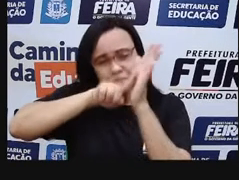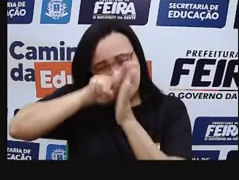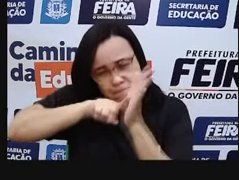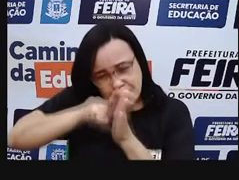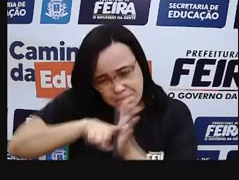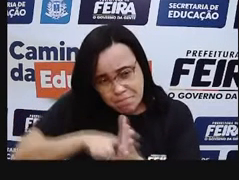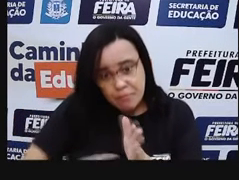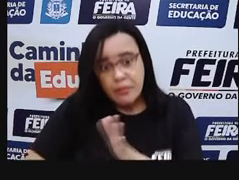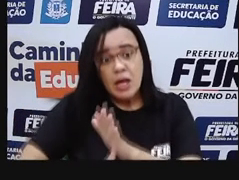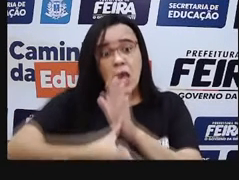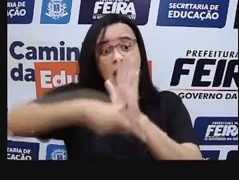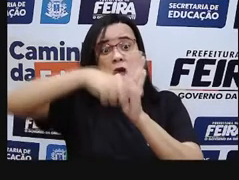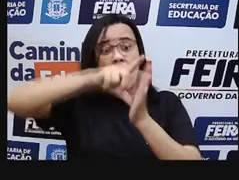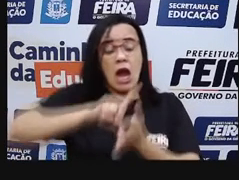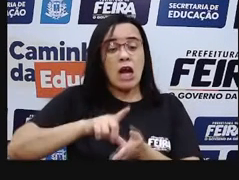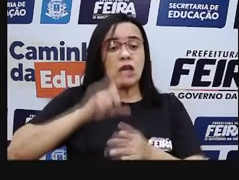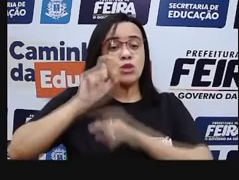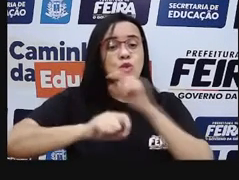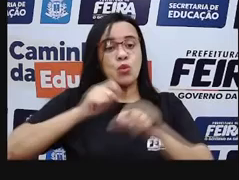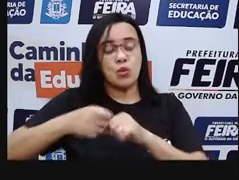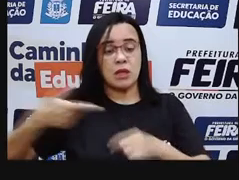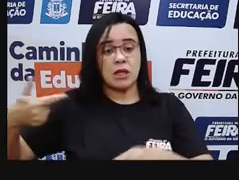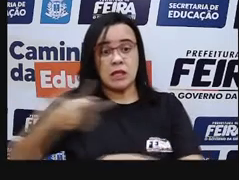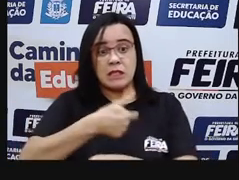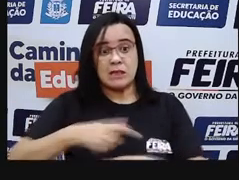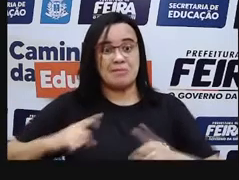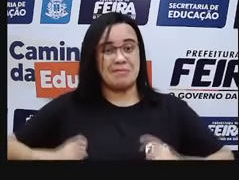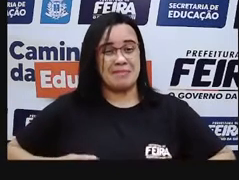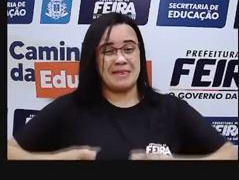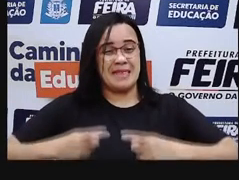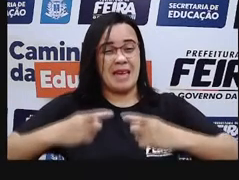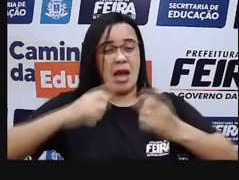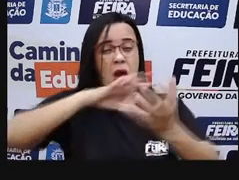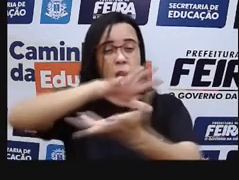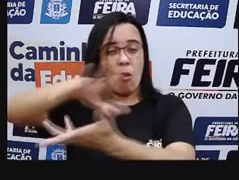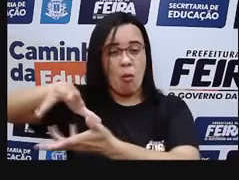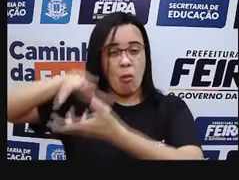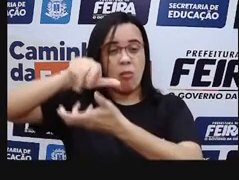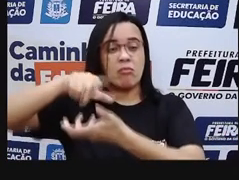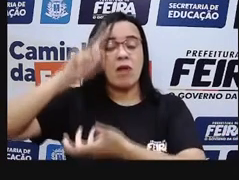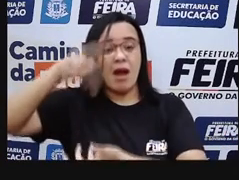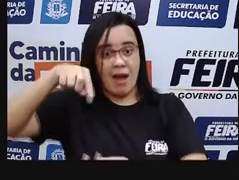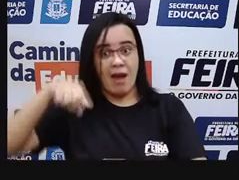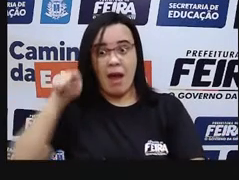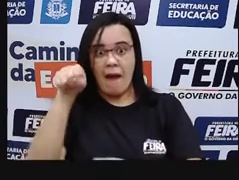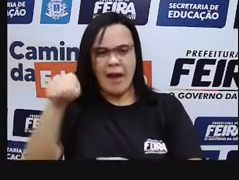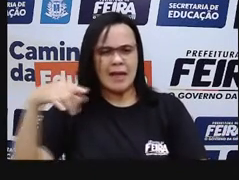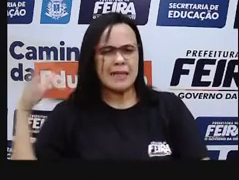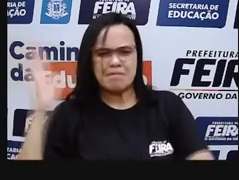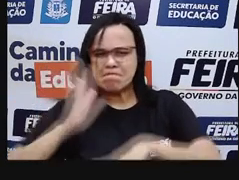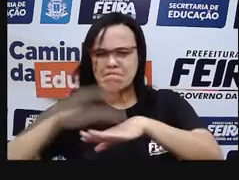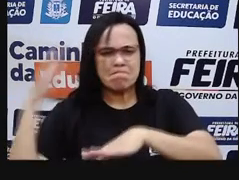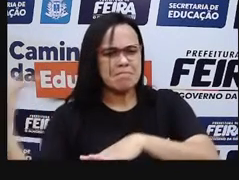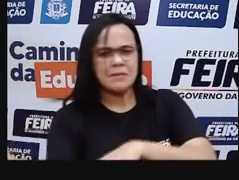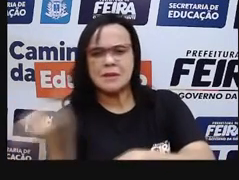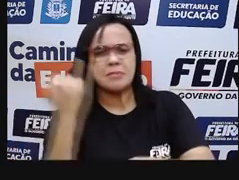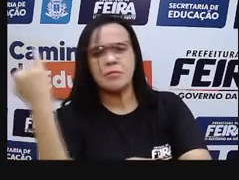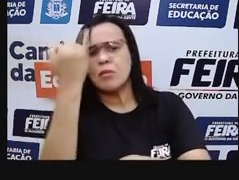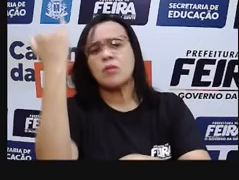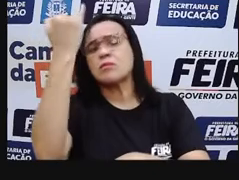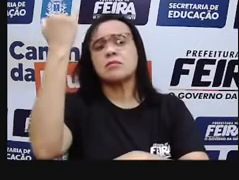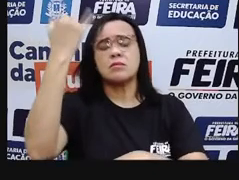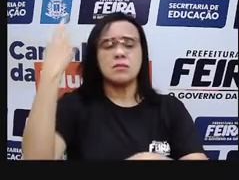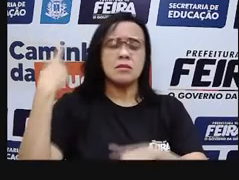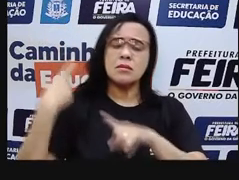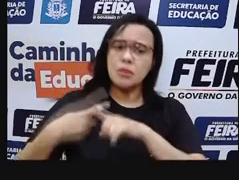Segunda Guerra Mundial e quando veio a Segunda Guerra Mundial ela foi essencial quebrou